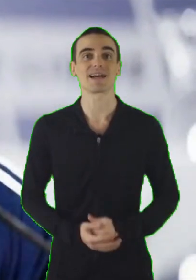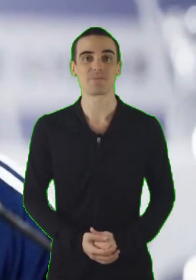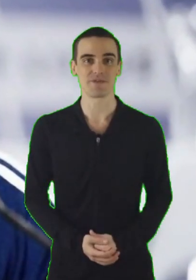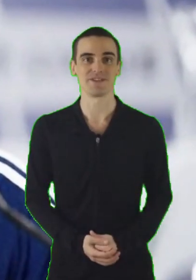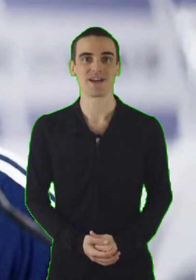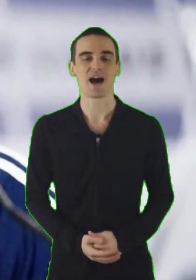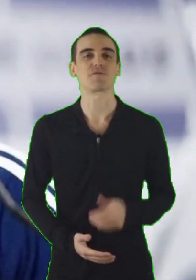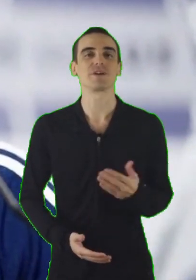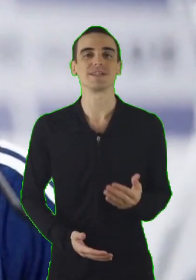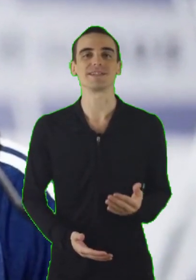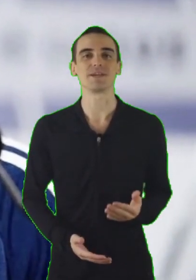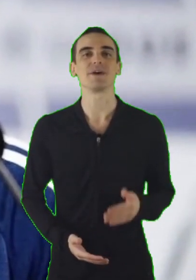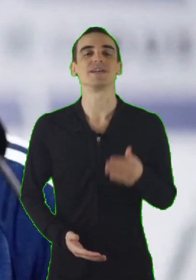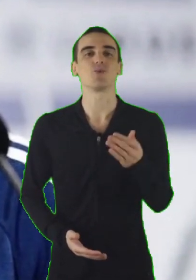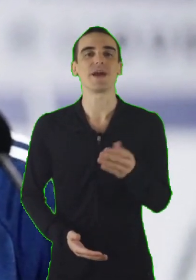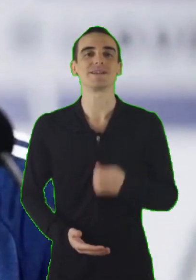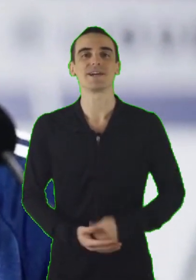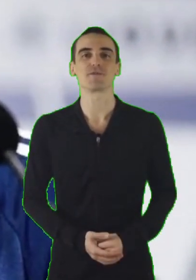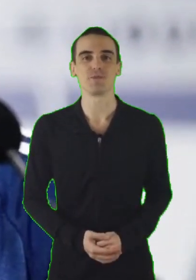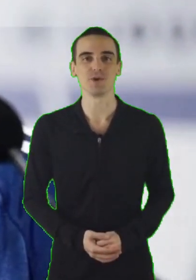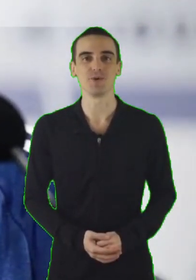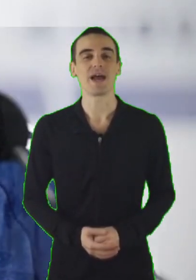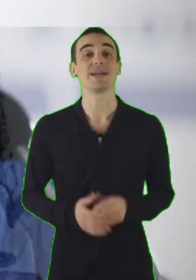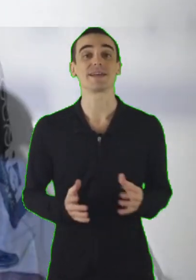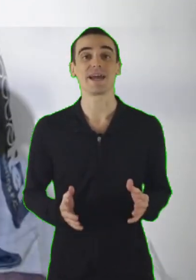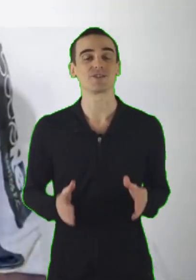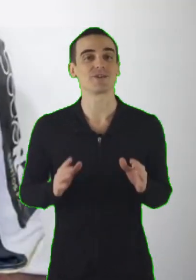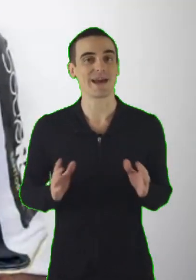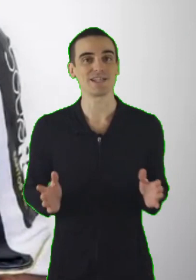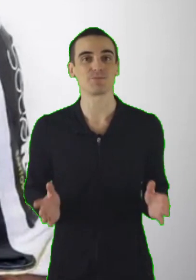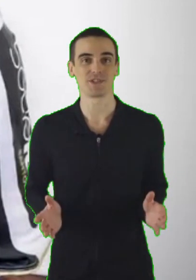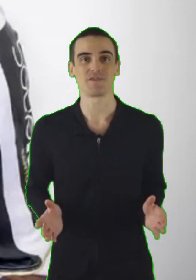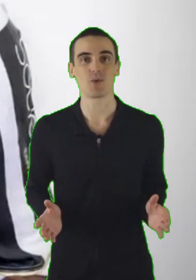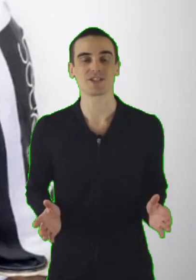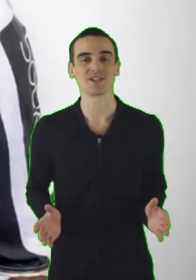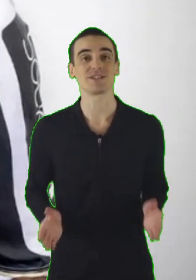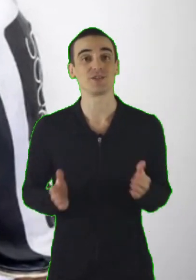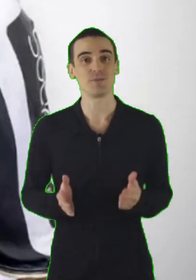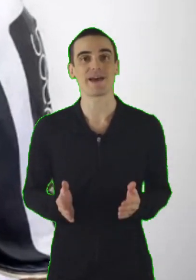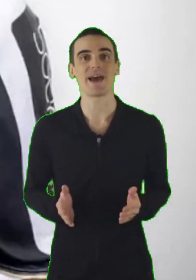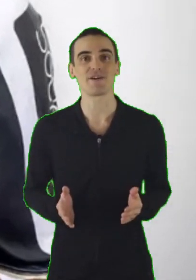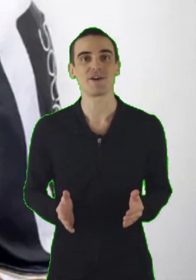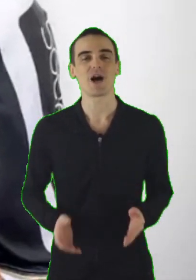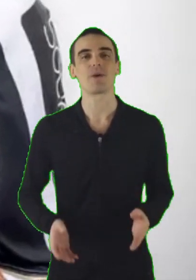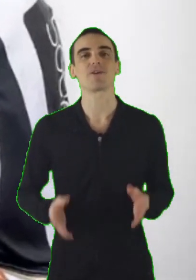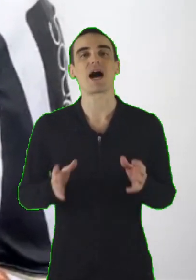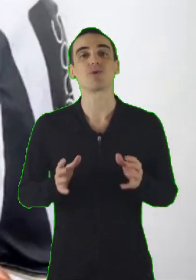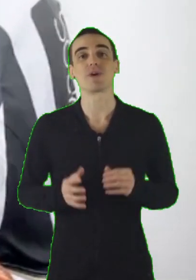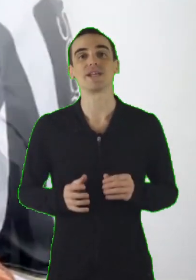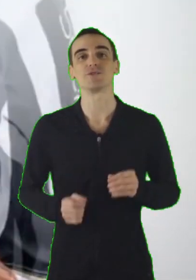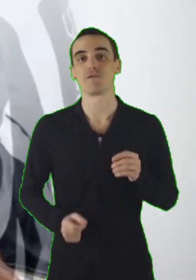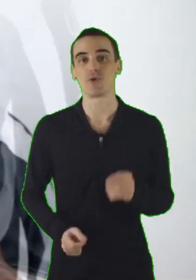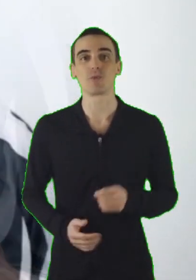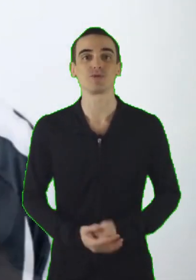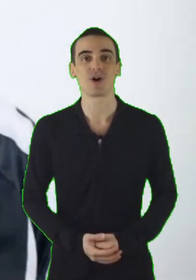para ambas as partes, visando trazer o meia Jean Lucas de volta ao futebol brasileiro e oferecendo-lhe a oportunidade de mostrar seu talento em campo. Caso